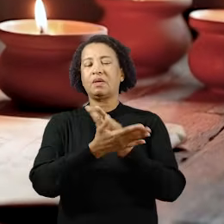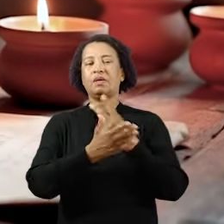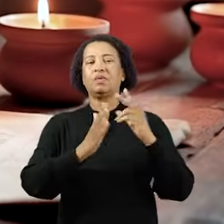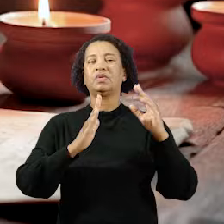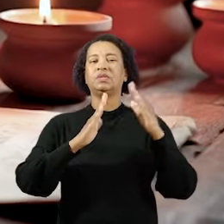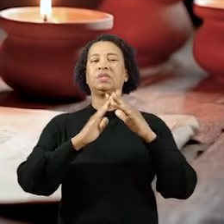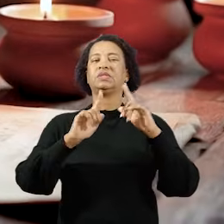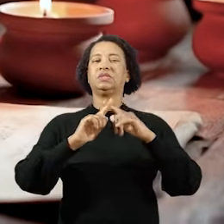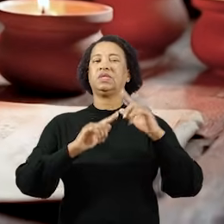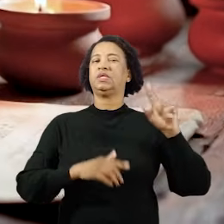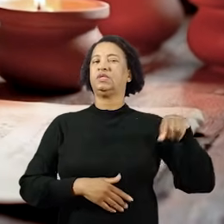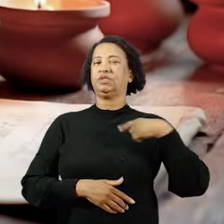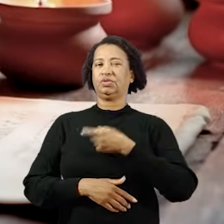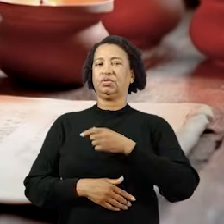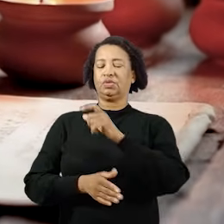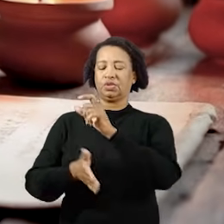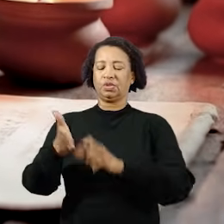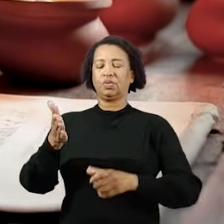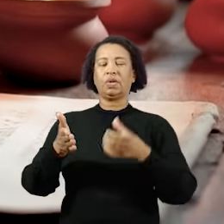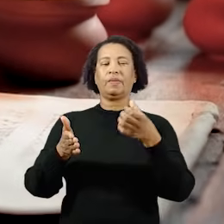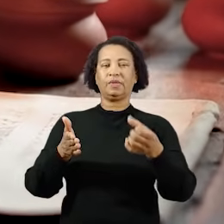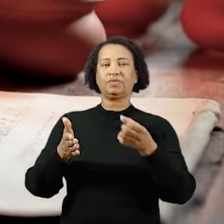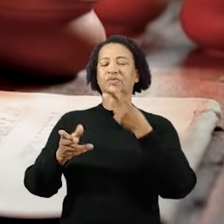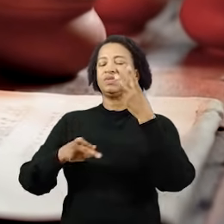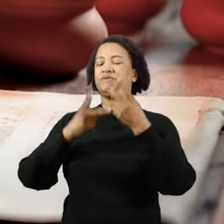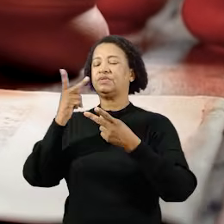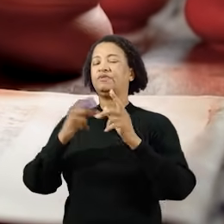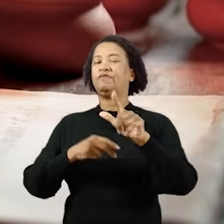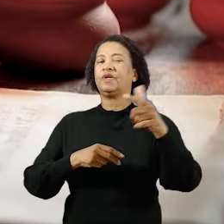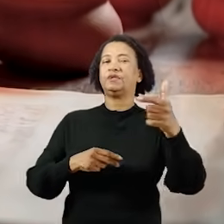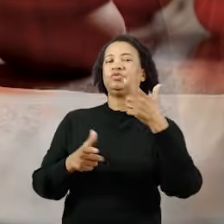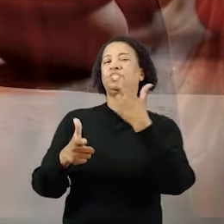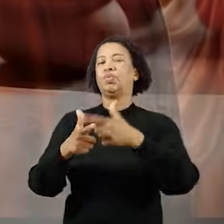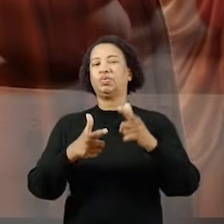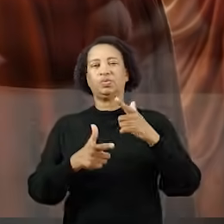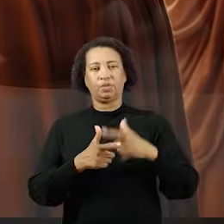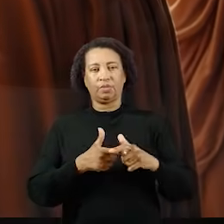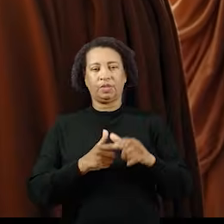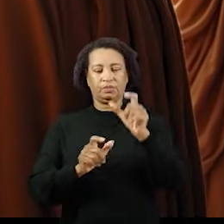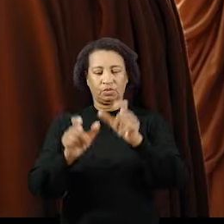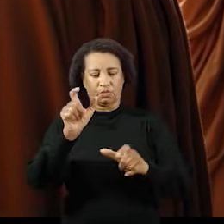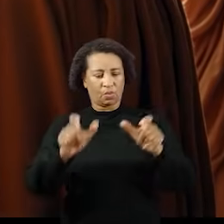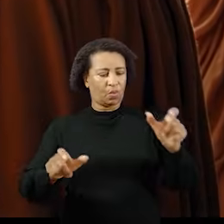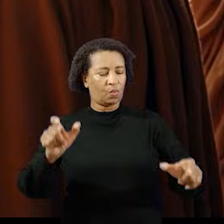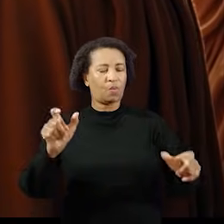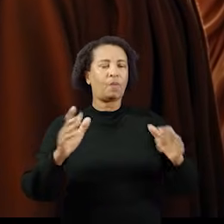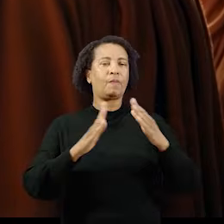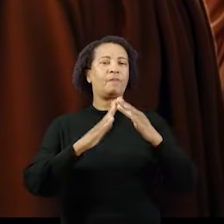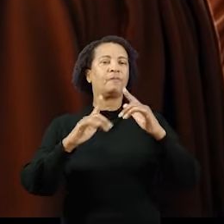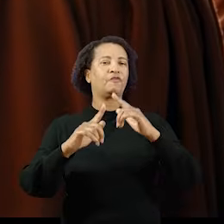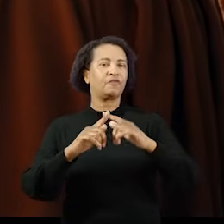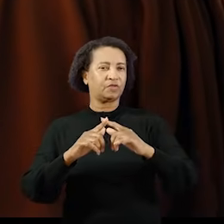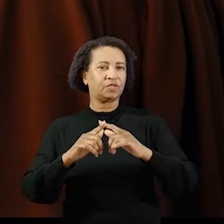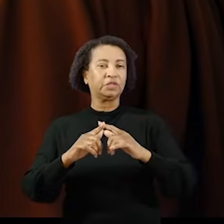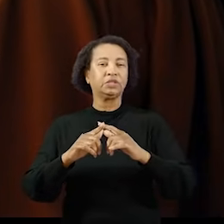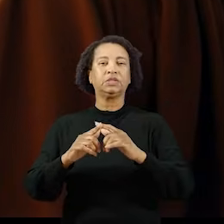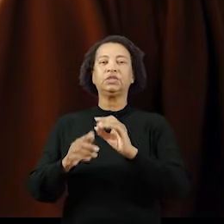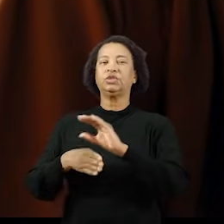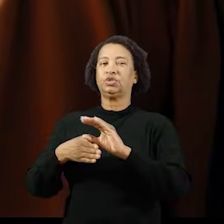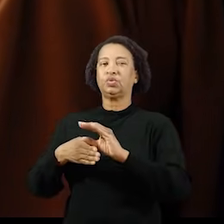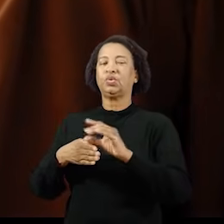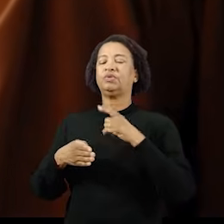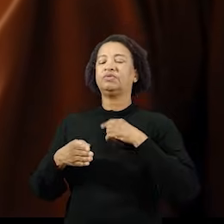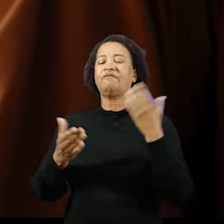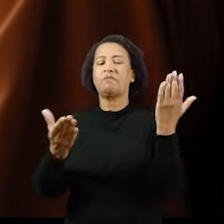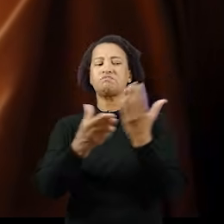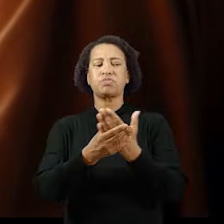igreja. No capítulo 6, Paulo trata de outro problema. Os membros da igreja de Corinto estavam processando uns aos outros